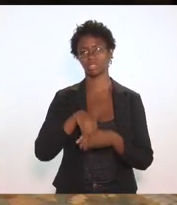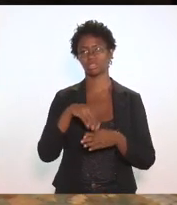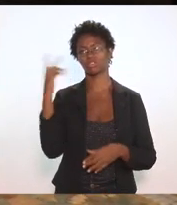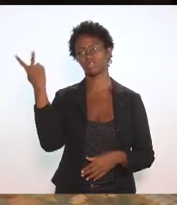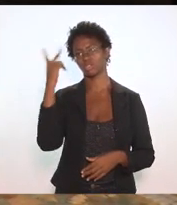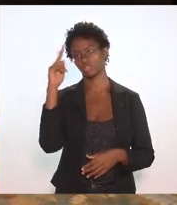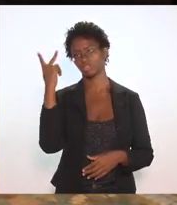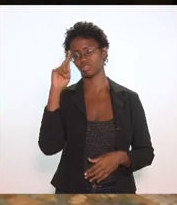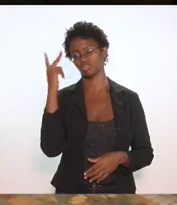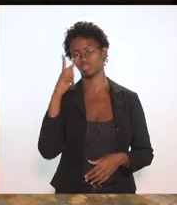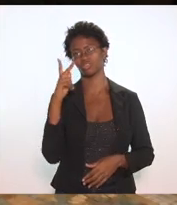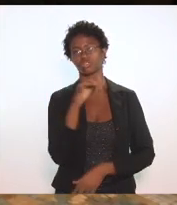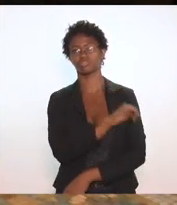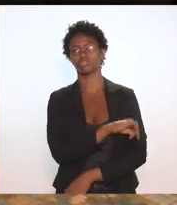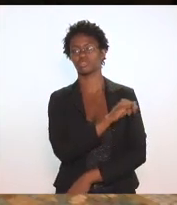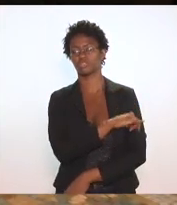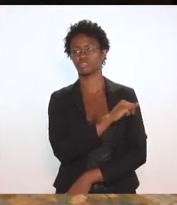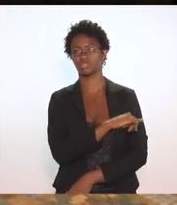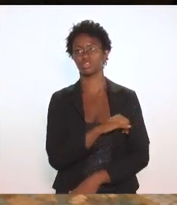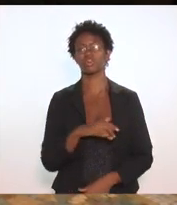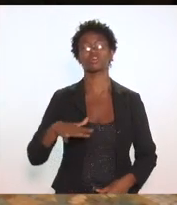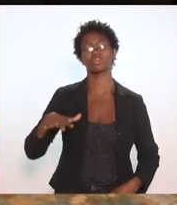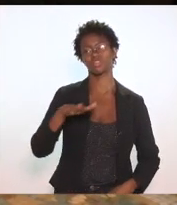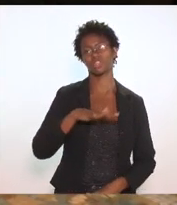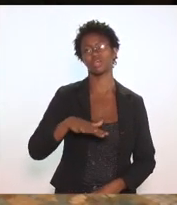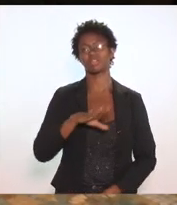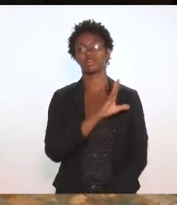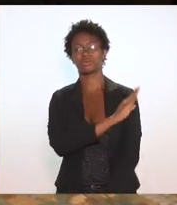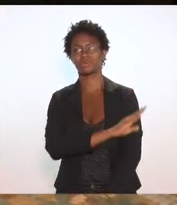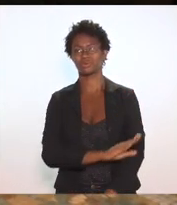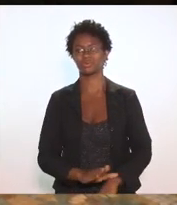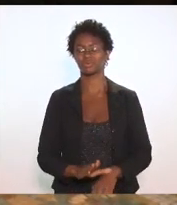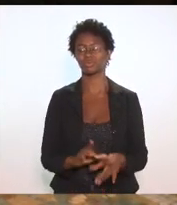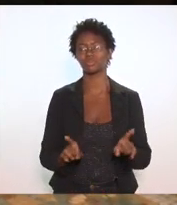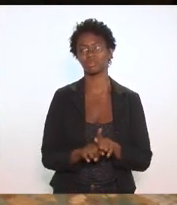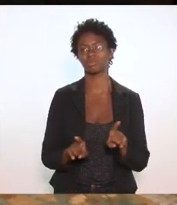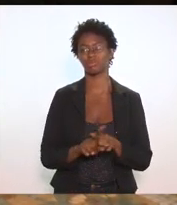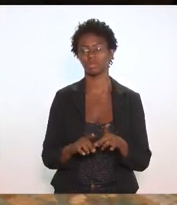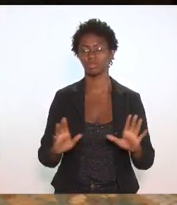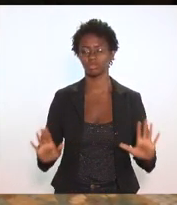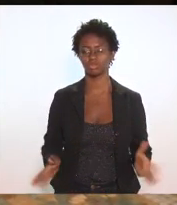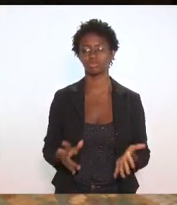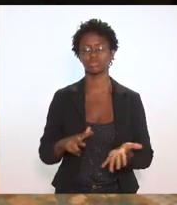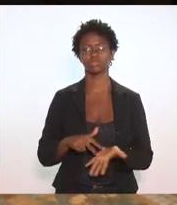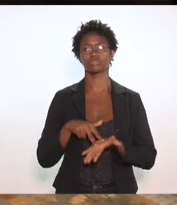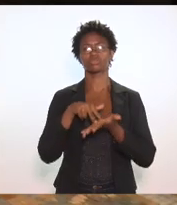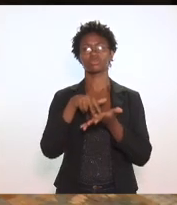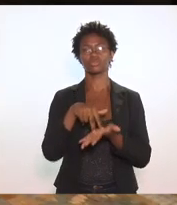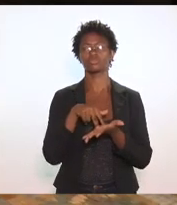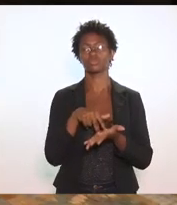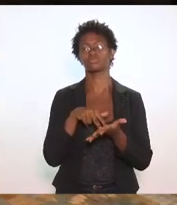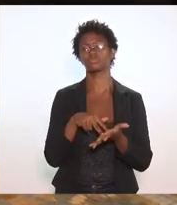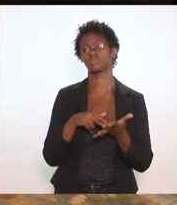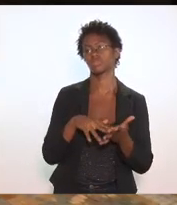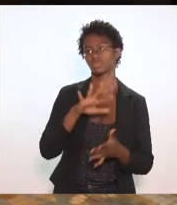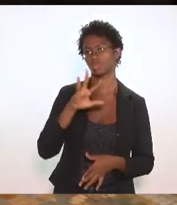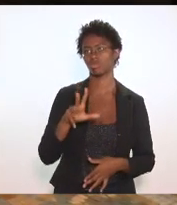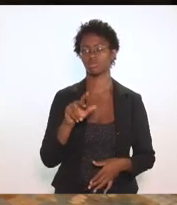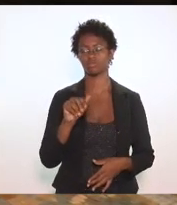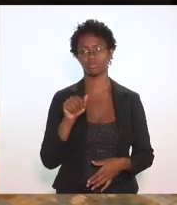Baixada Fluminense, na história da cultura, na história do fortalecimento da matriz